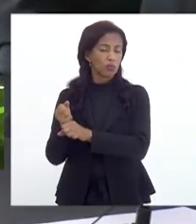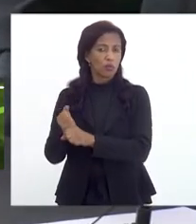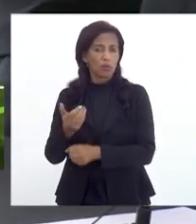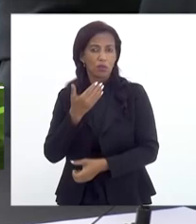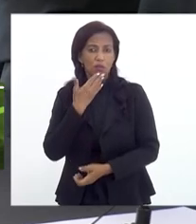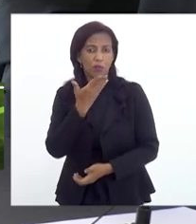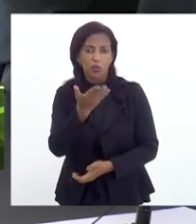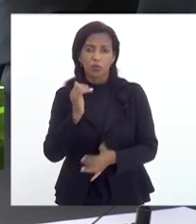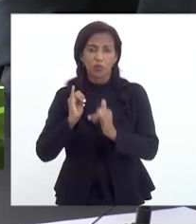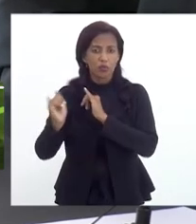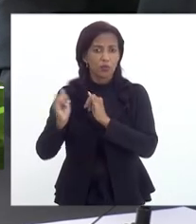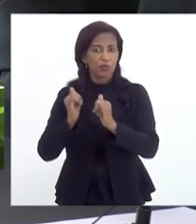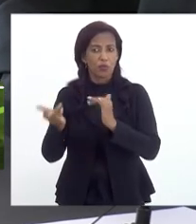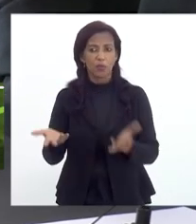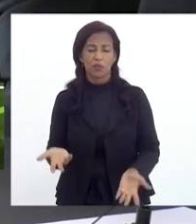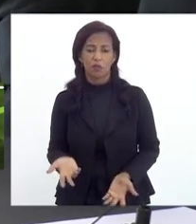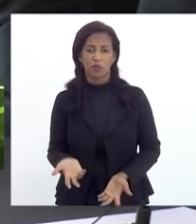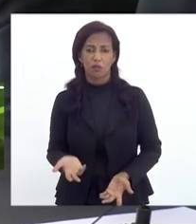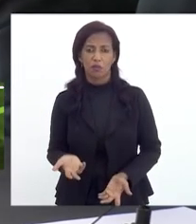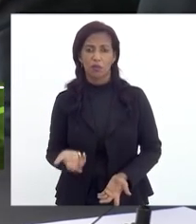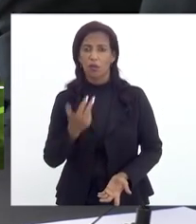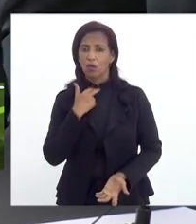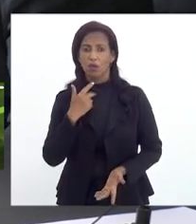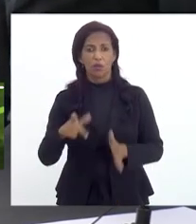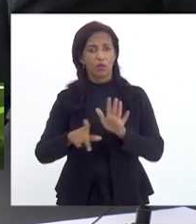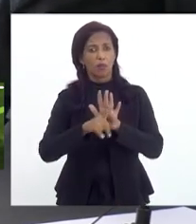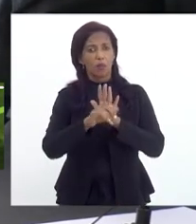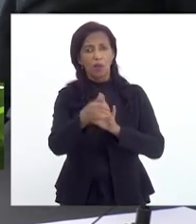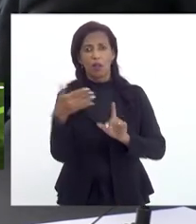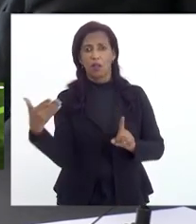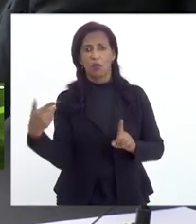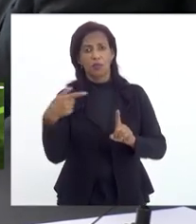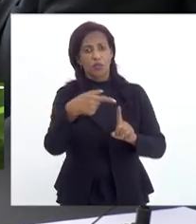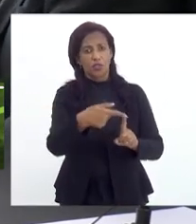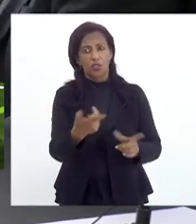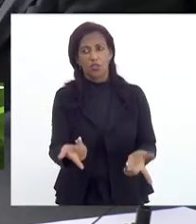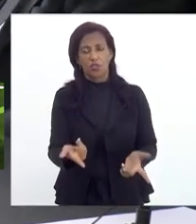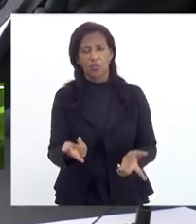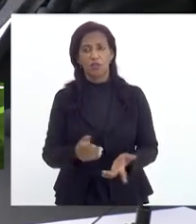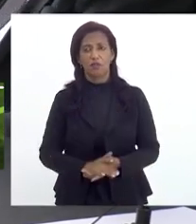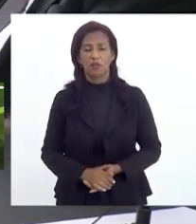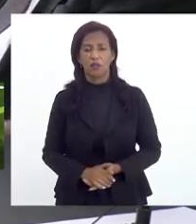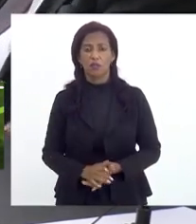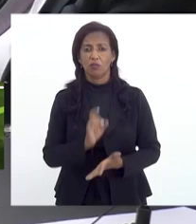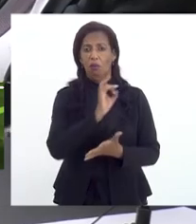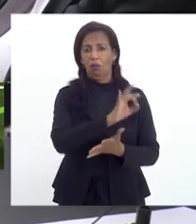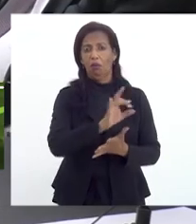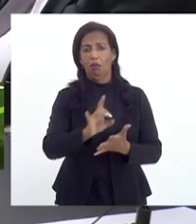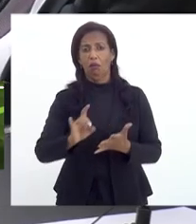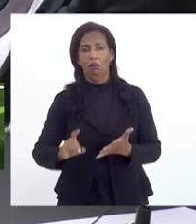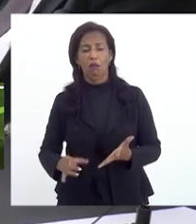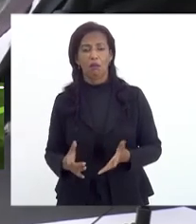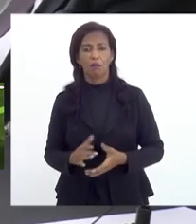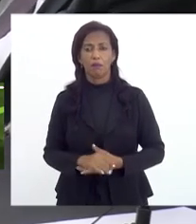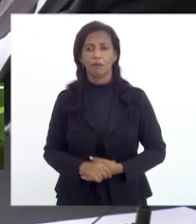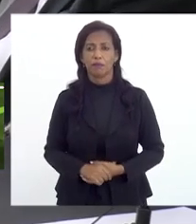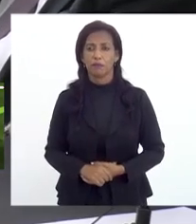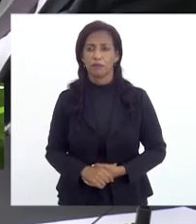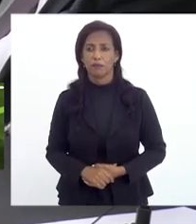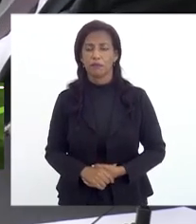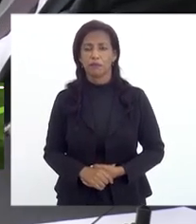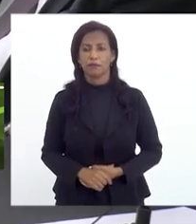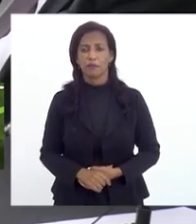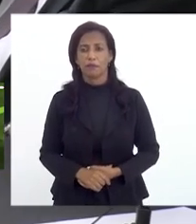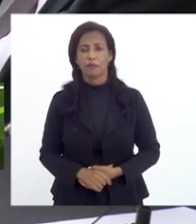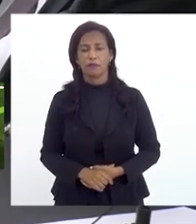Pedir informação Não dá Para uma lei Que tem que ser Objetiva A gente botar Exceções Exceções Exceções Não, mas não é exceção Não É